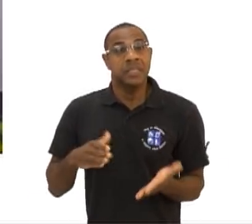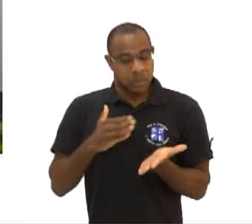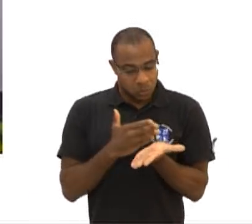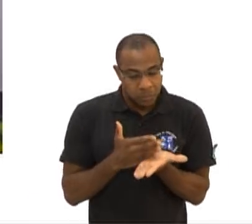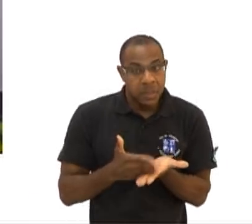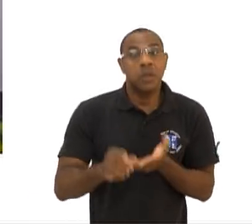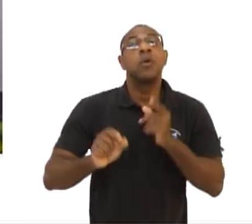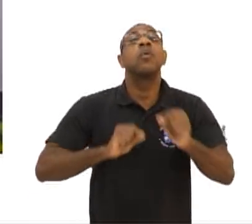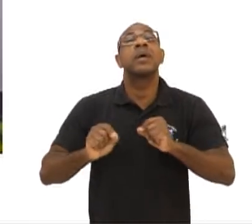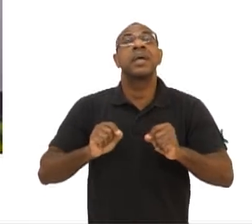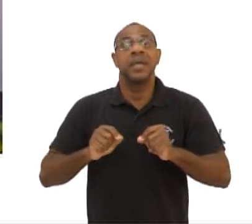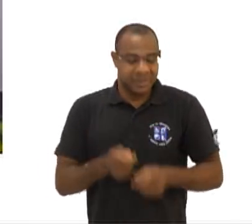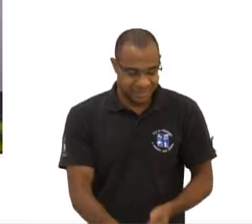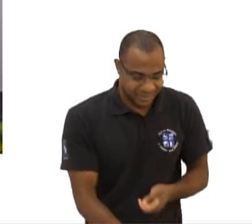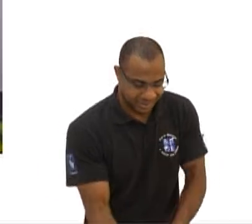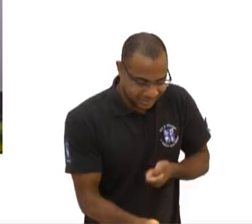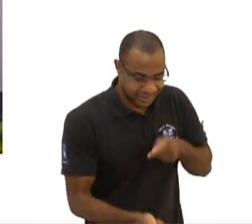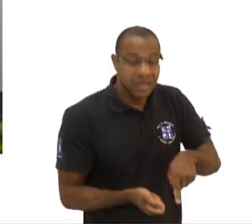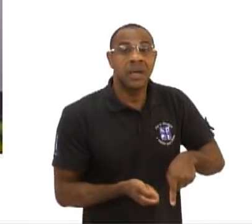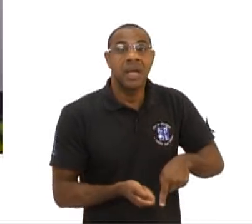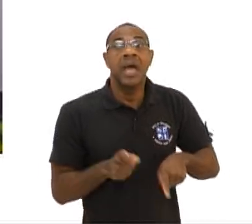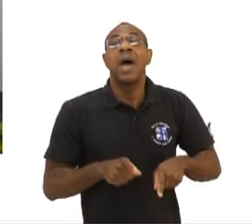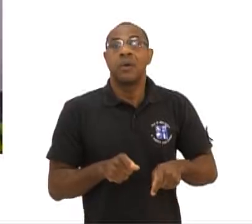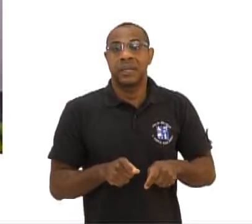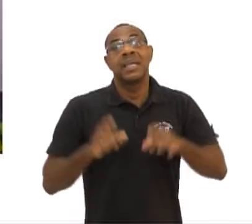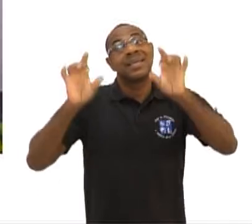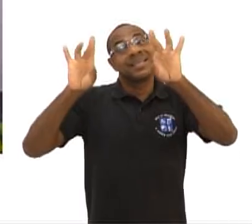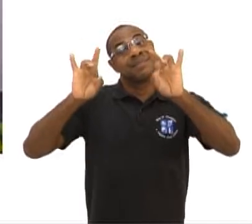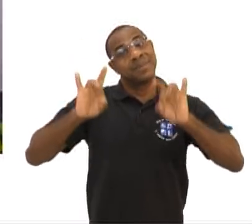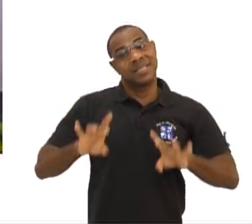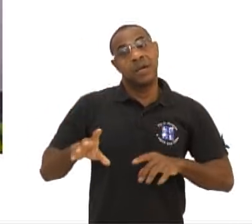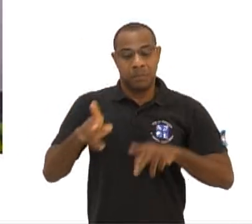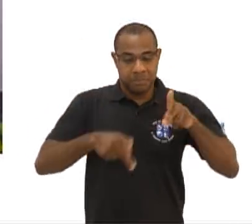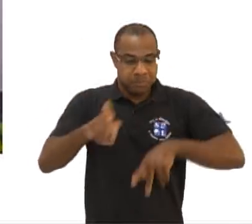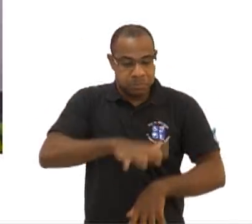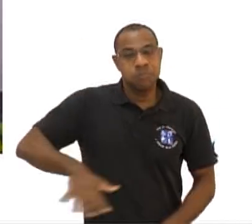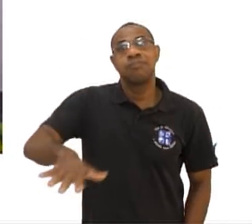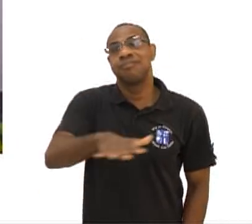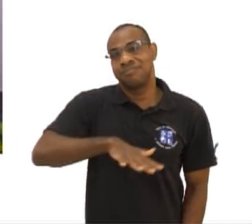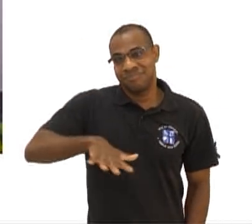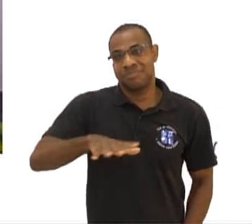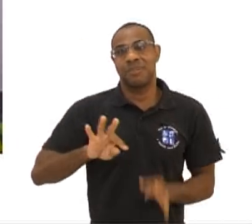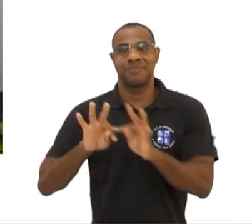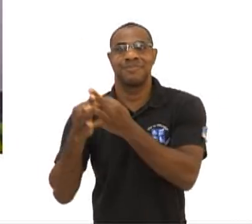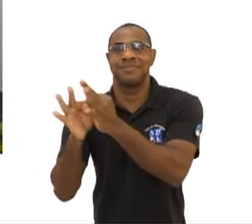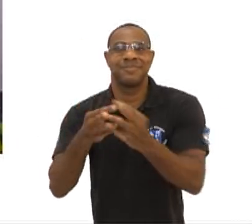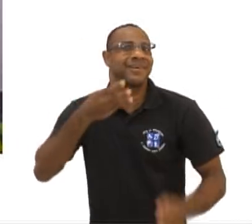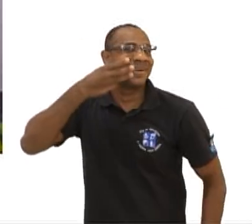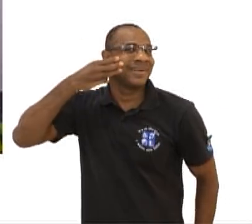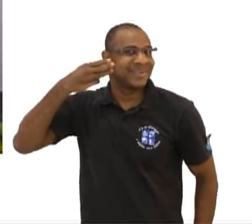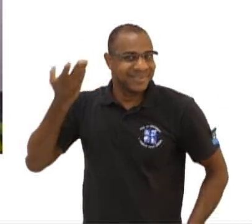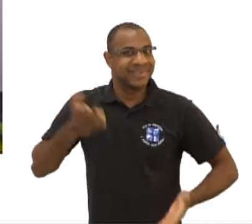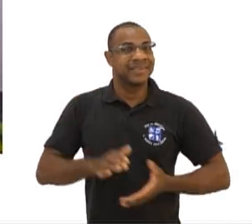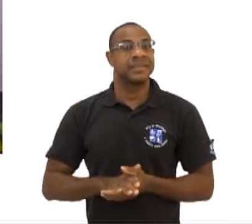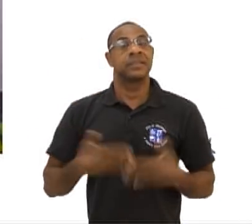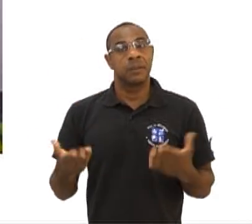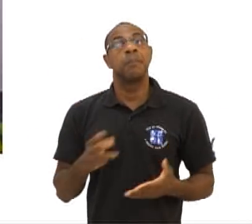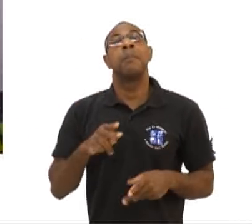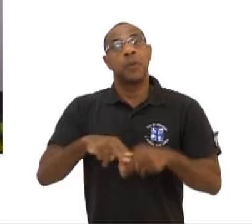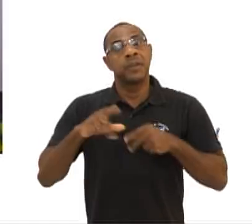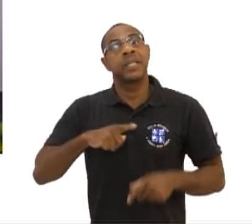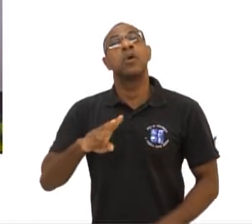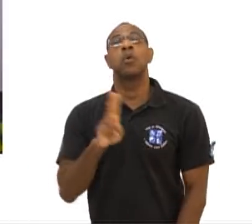partir daí, a mandioca passou a ser sagrada para todos os povos indígenas, e é por isso que ela tem esse